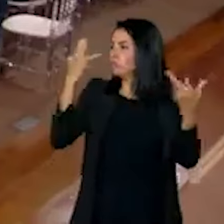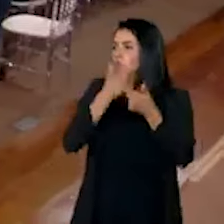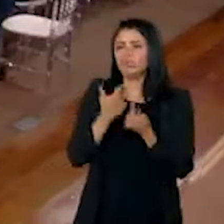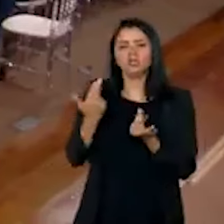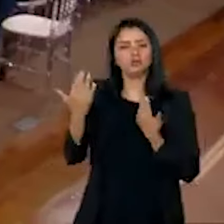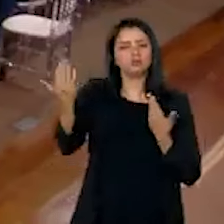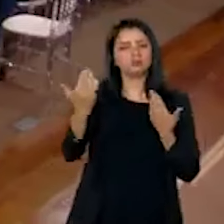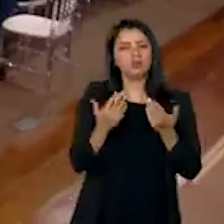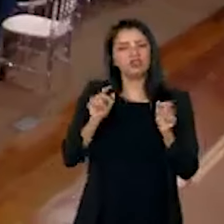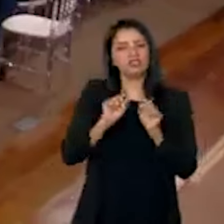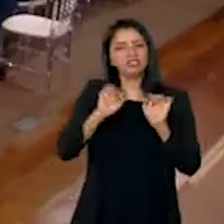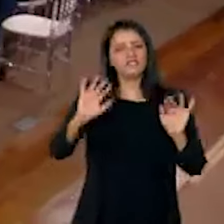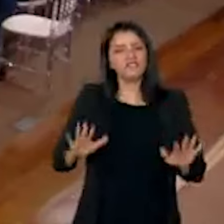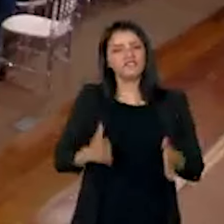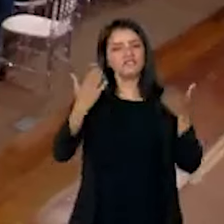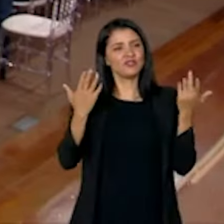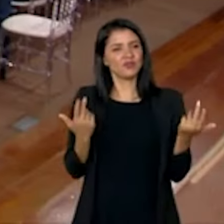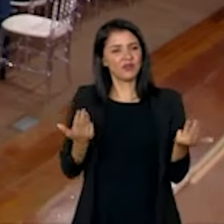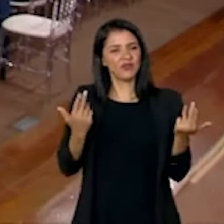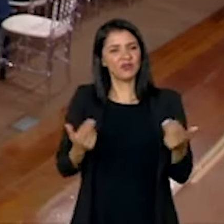para fazer um evento desse.